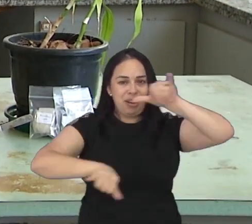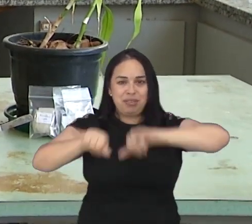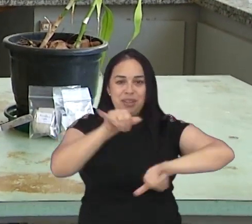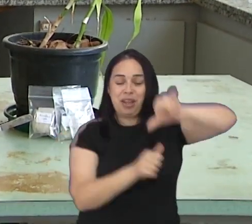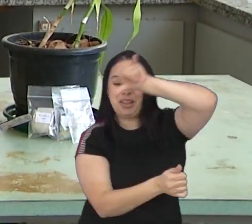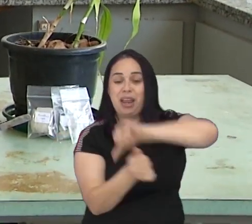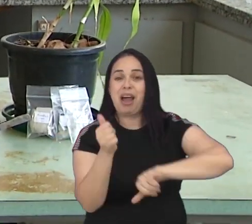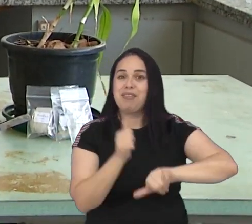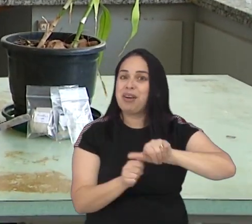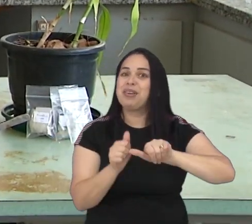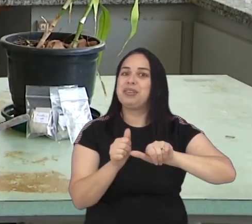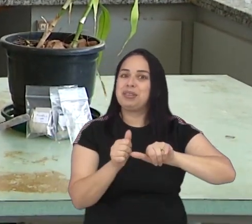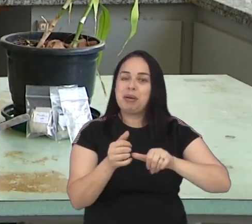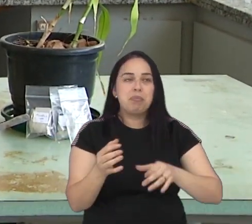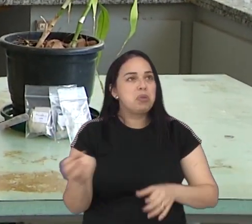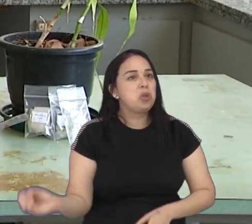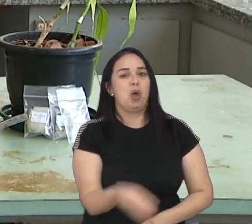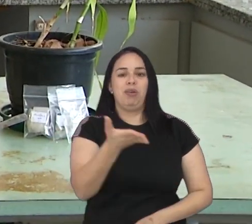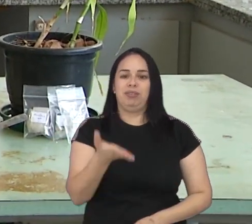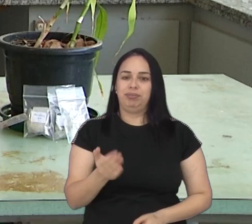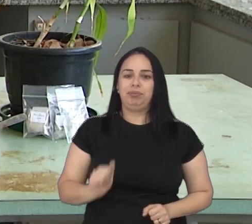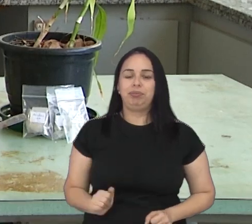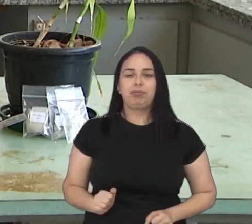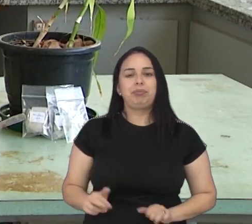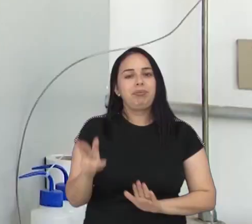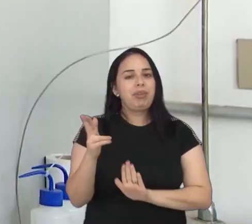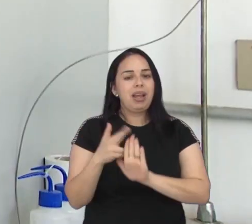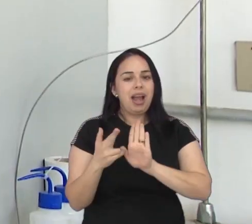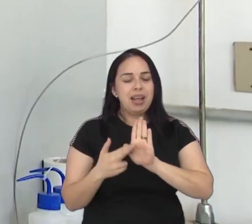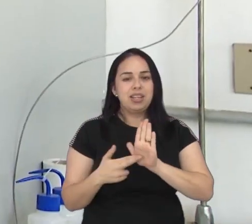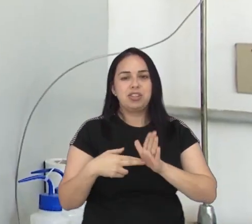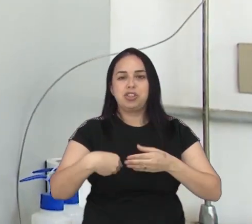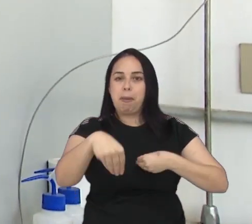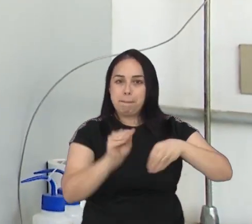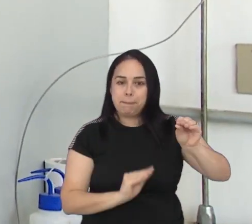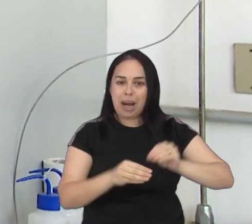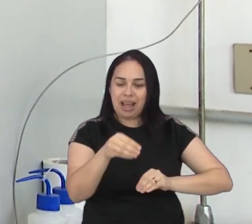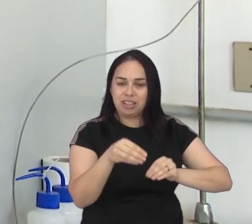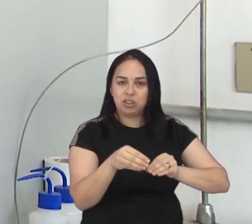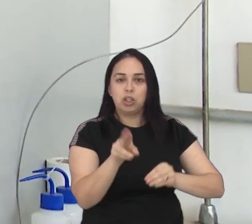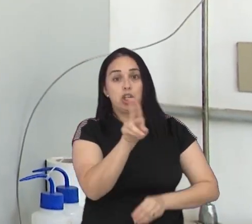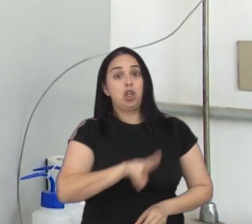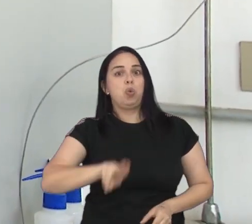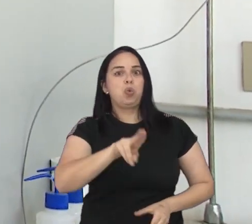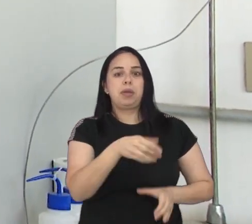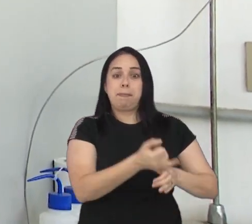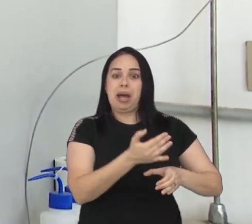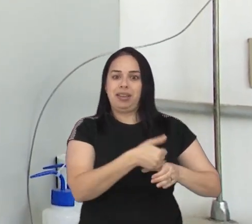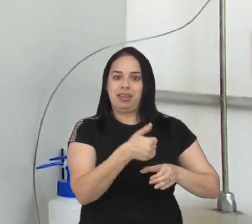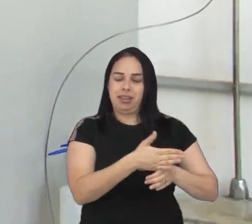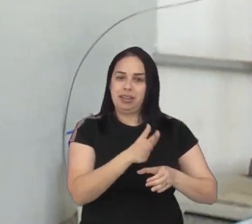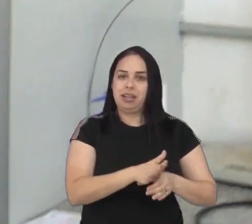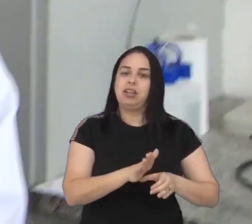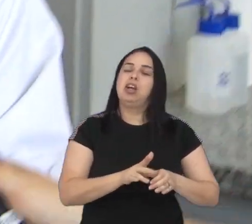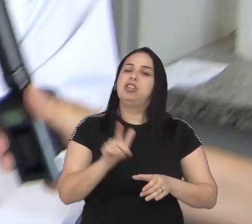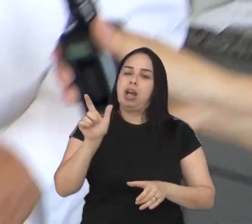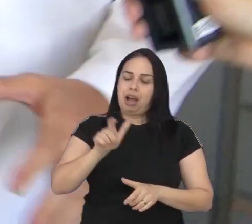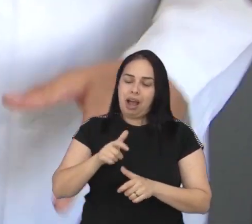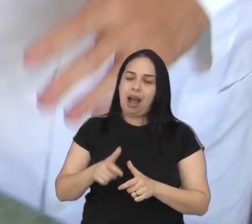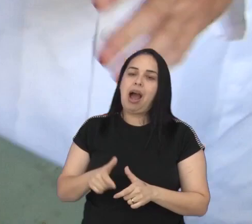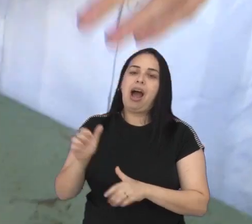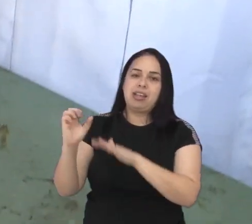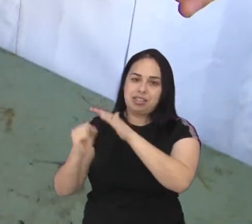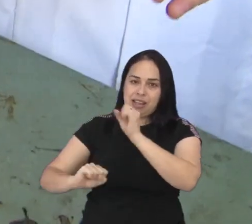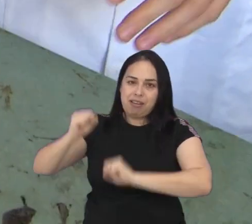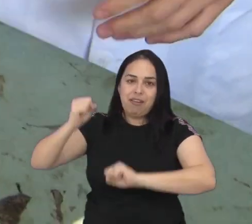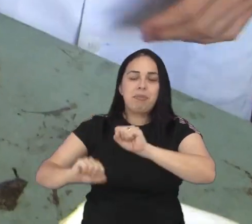nesse laboratório foi transformada num produto inovador. A receita de plástico a partir do amido de batata é bem tradicional na